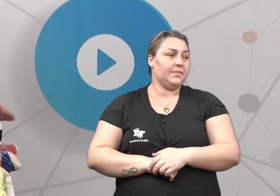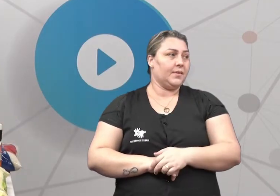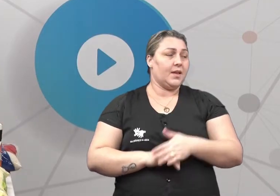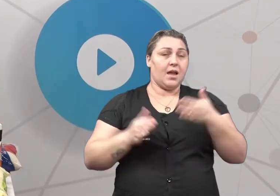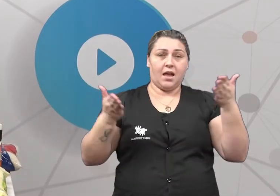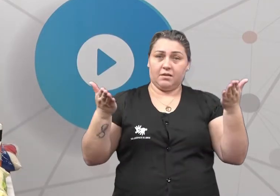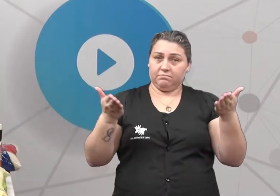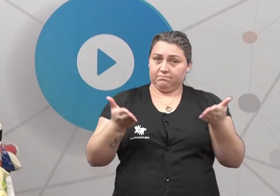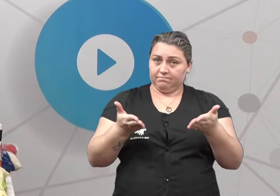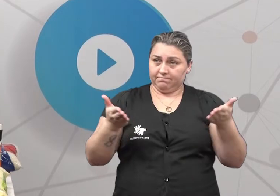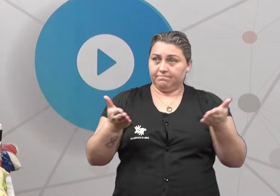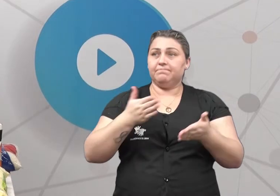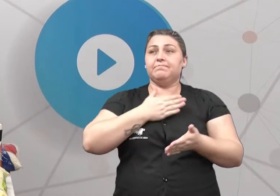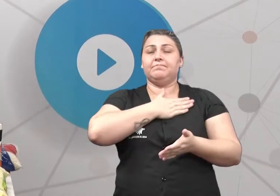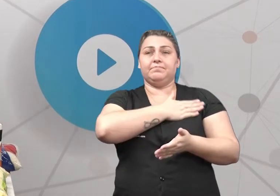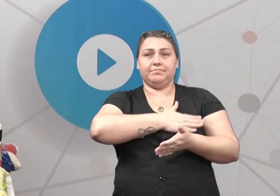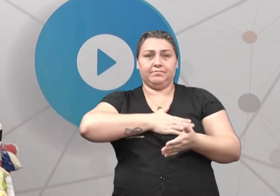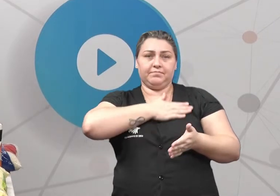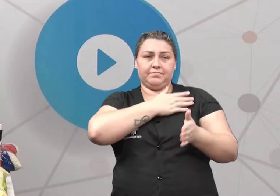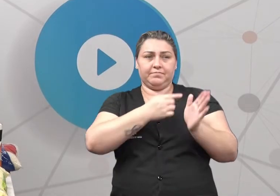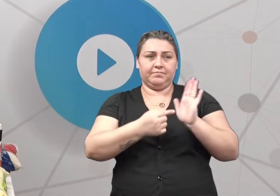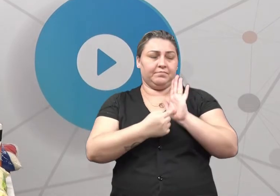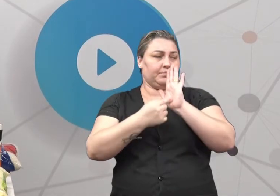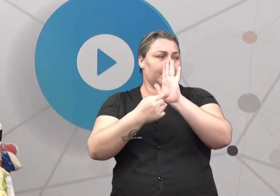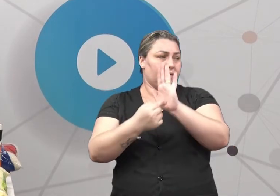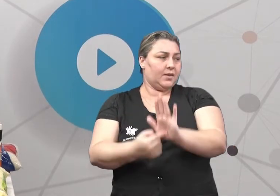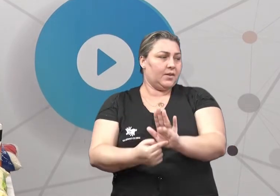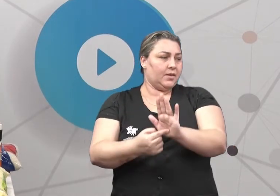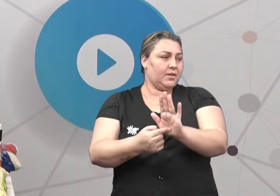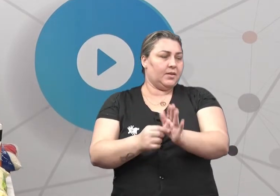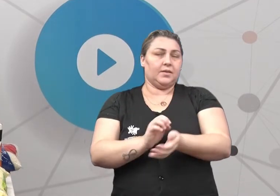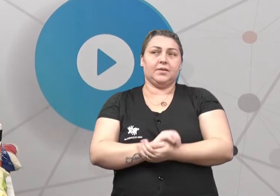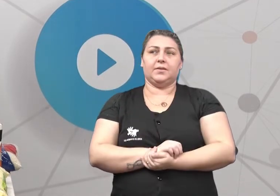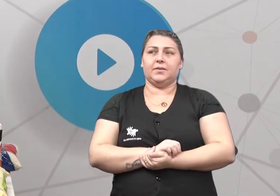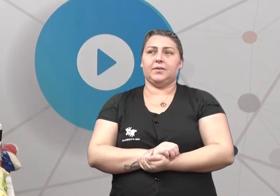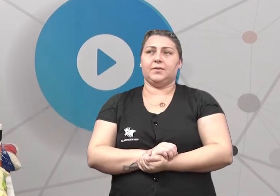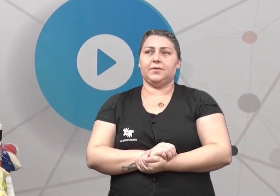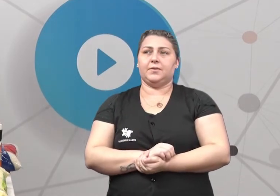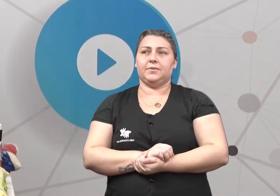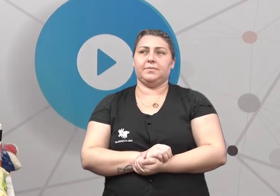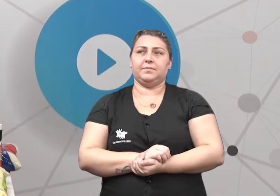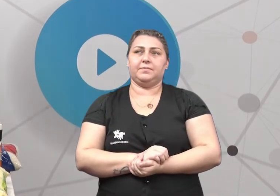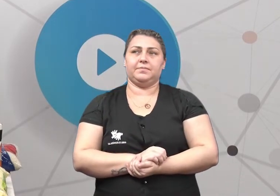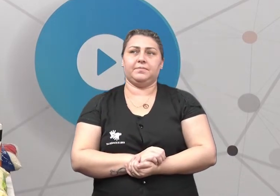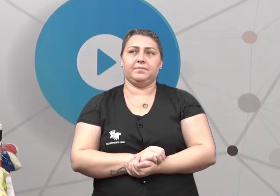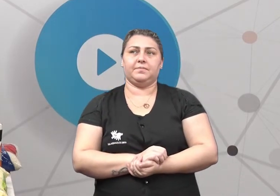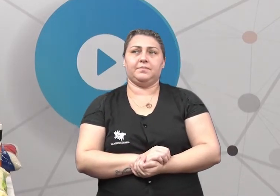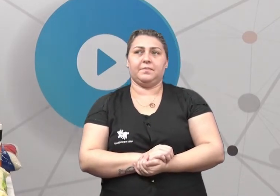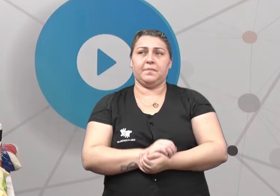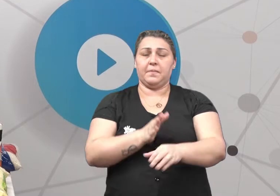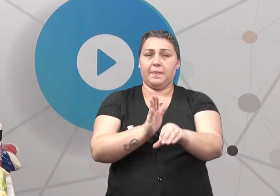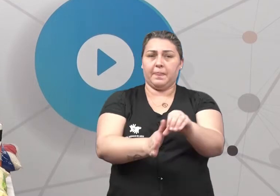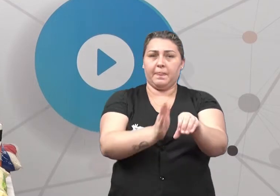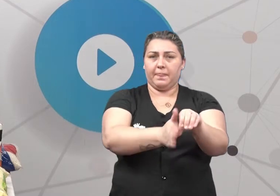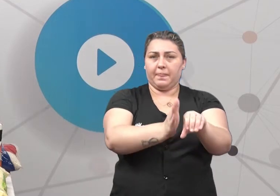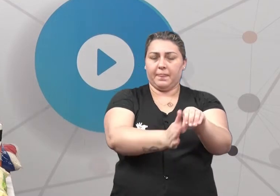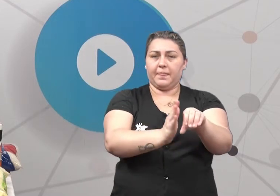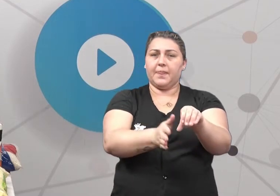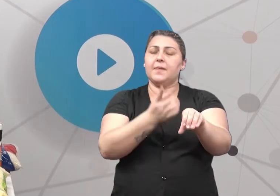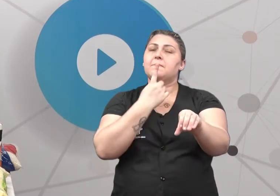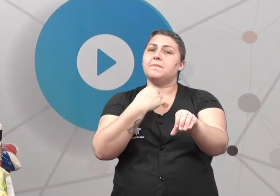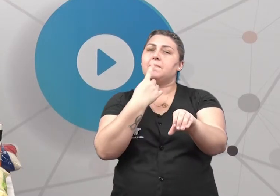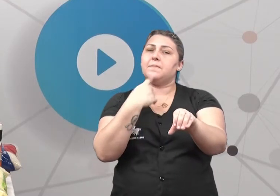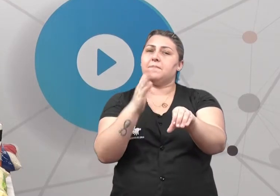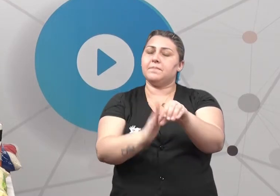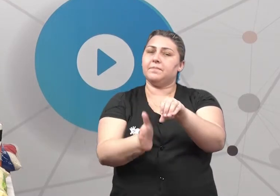Então, agora eu gostaria de mostrar para vocês, assim como tem aí o tomatezinho